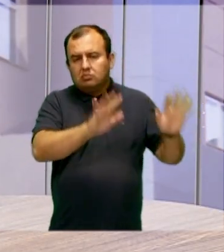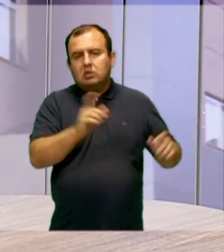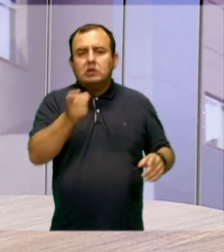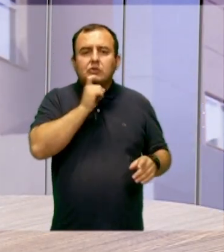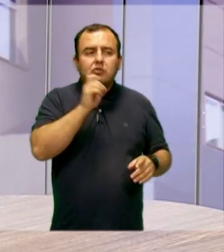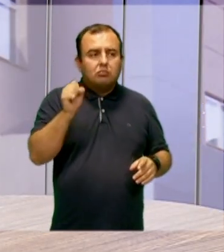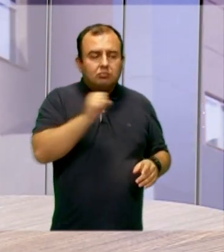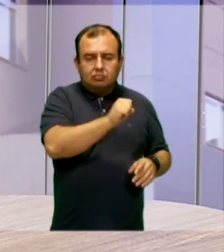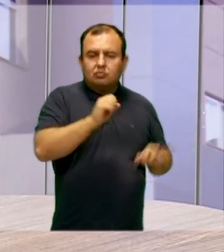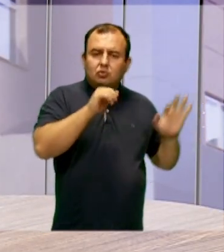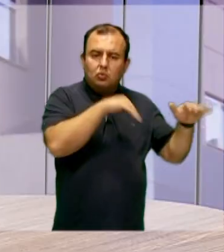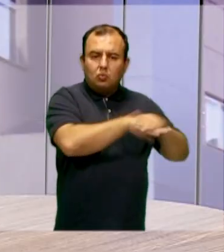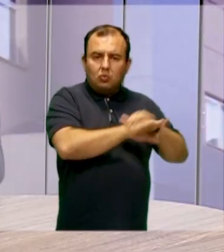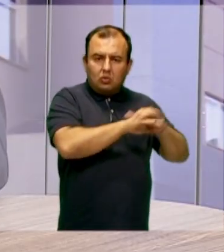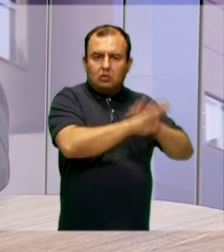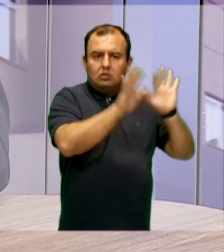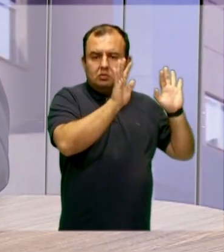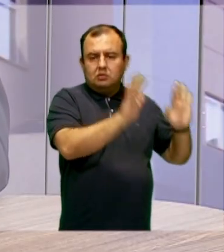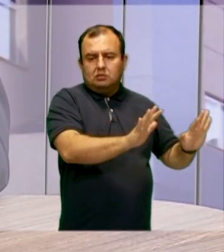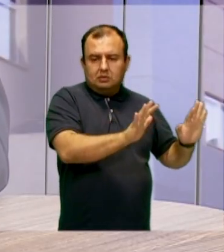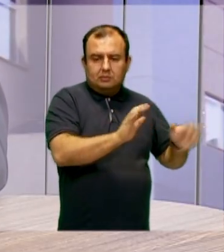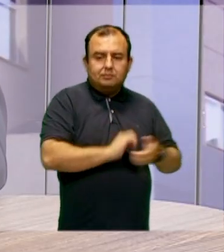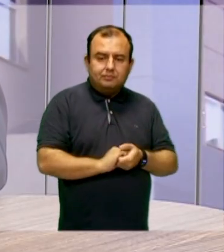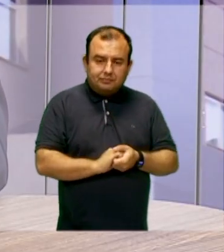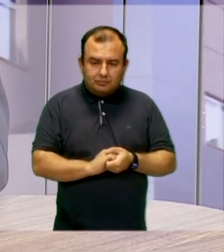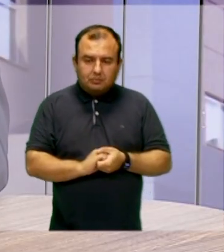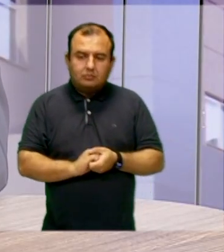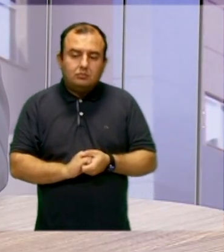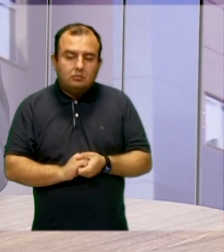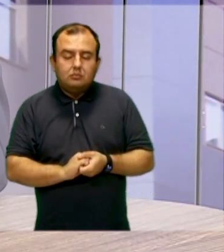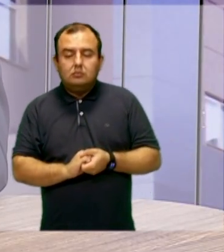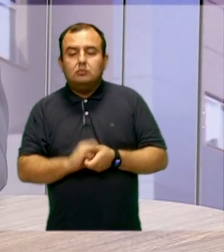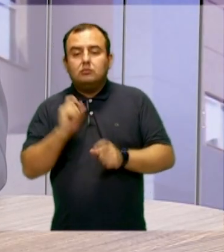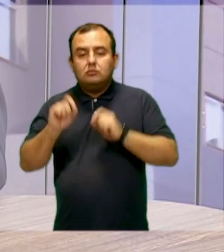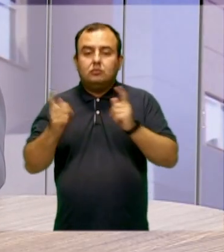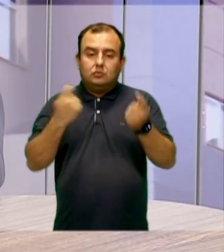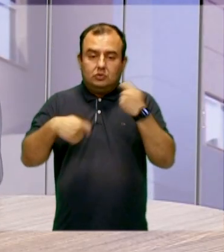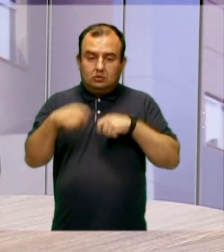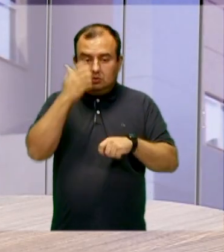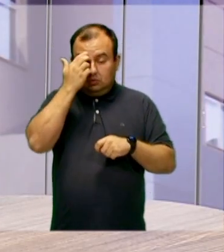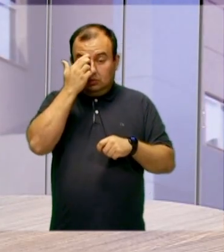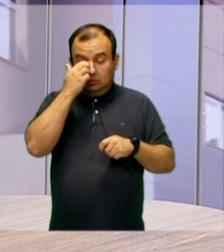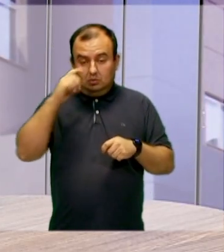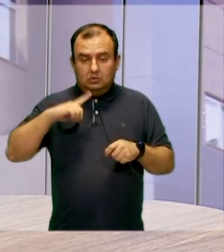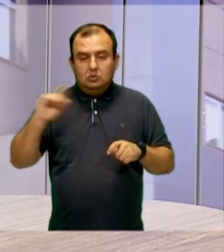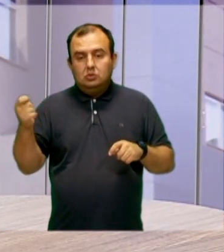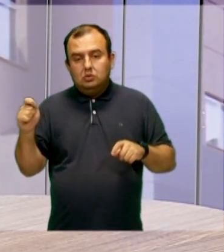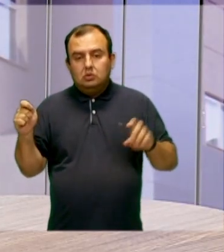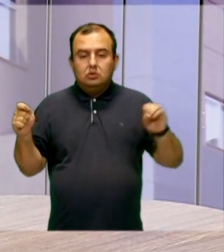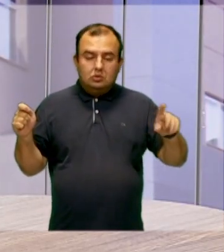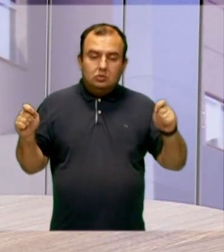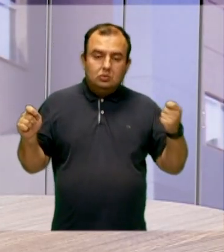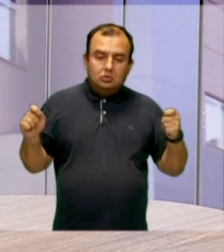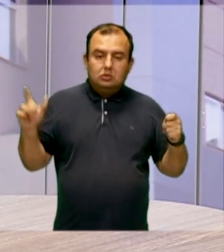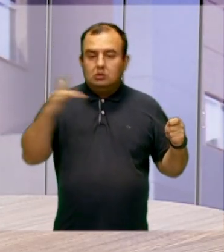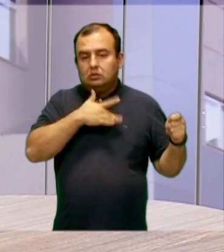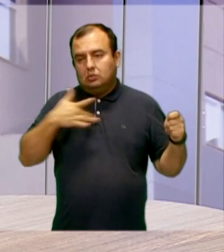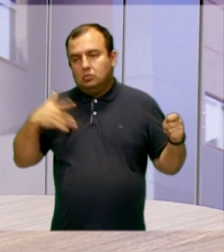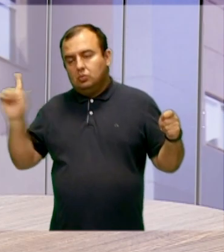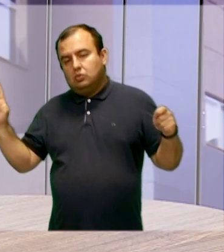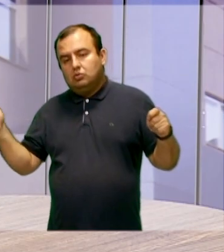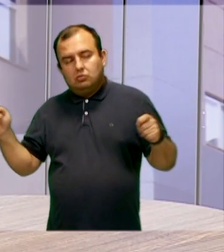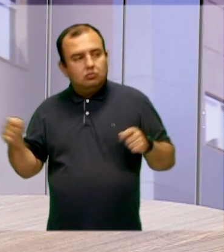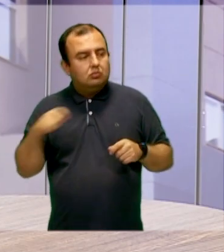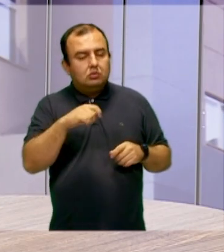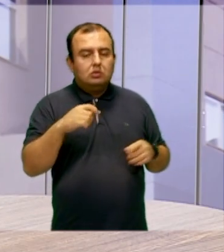que não funciona mais, tudo era levado para esse galpão, onde a administração tinha uma chave, a educação outra e a saúde outra.